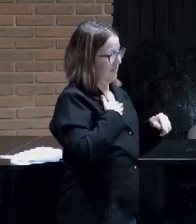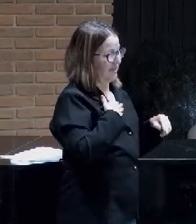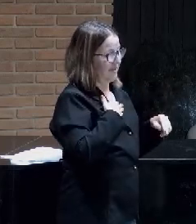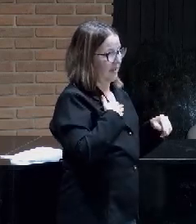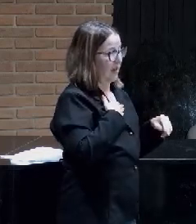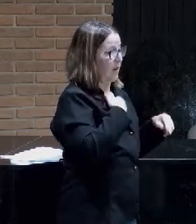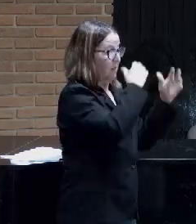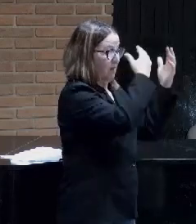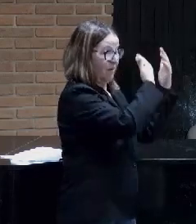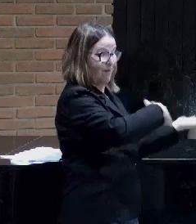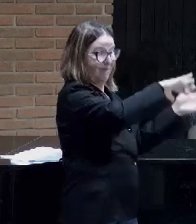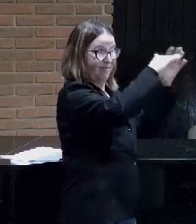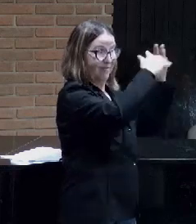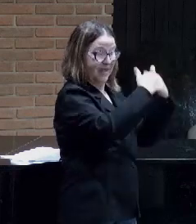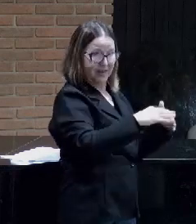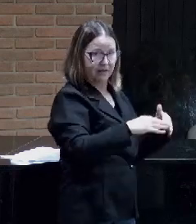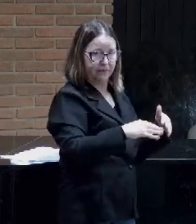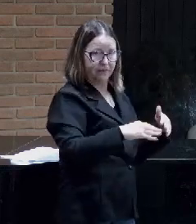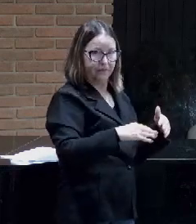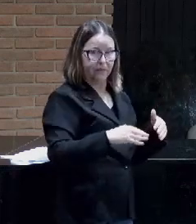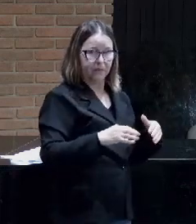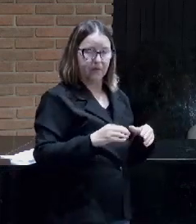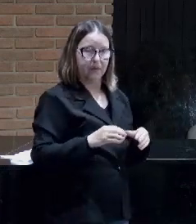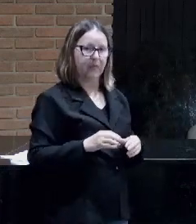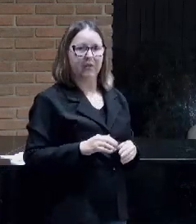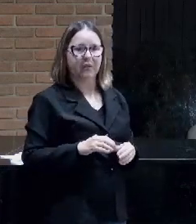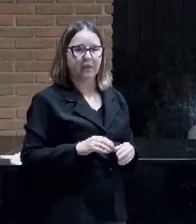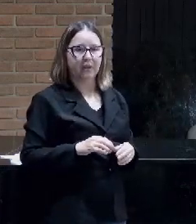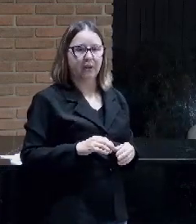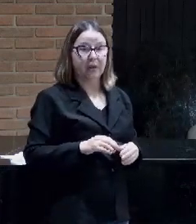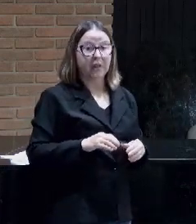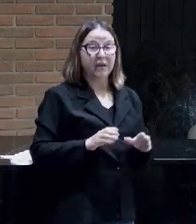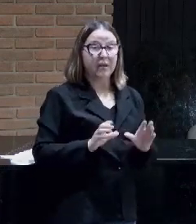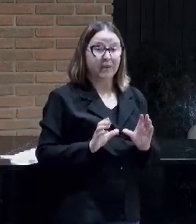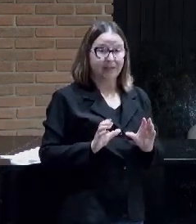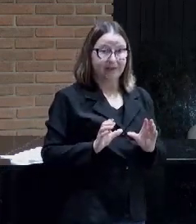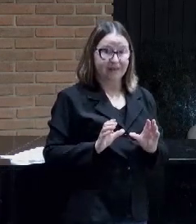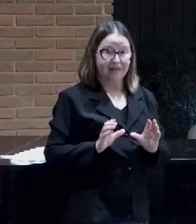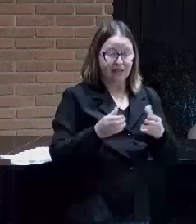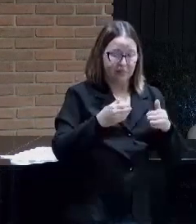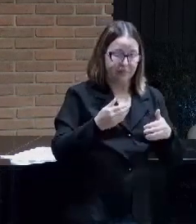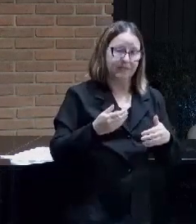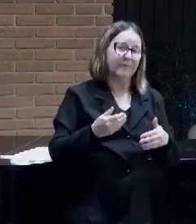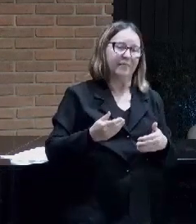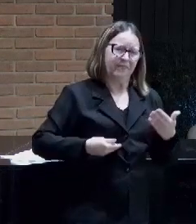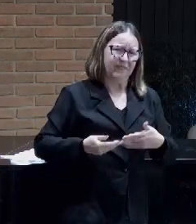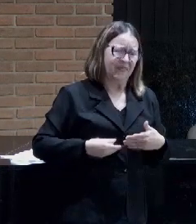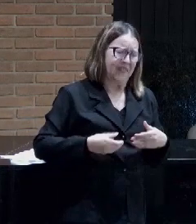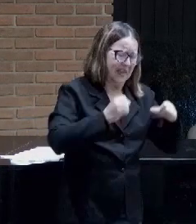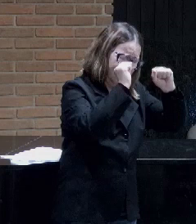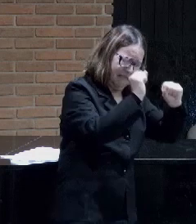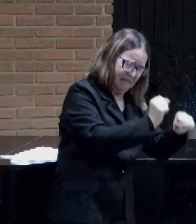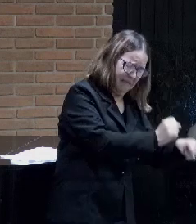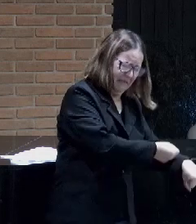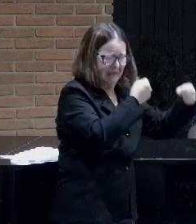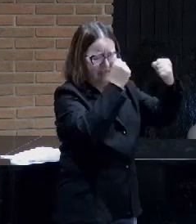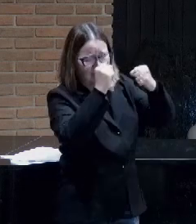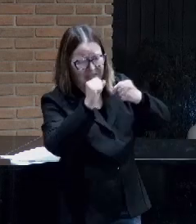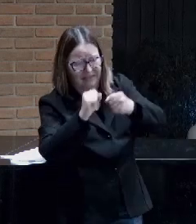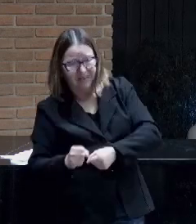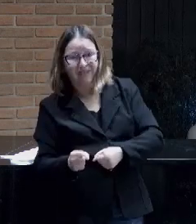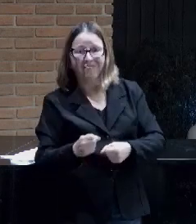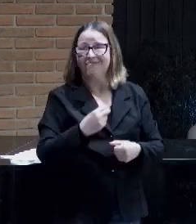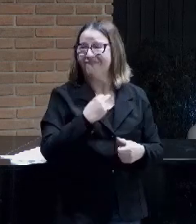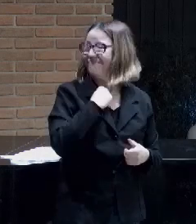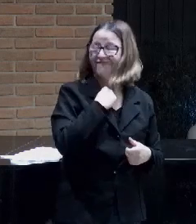vocês. Ao invés disso, os homens remavam constantemente, esforçando-se por alcançar a terra, mas não podiam,